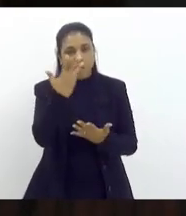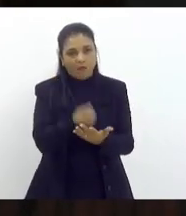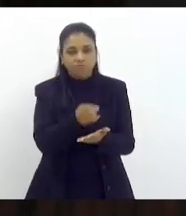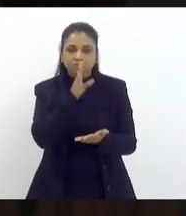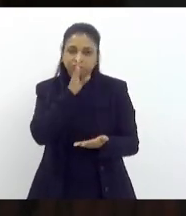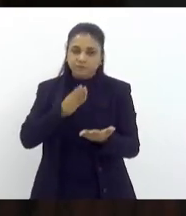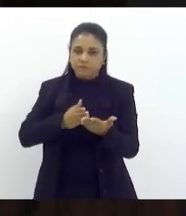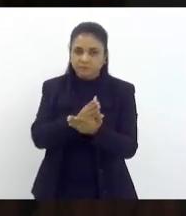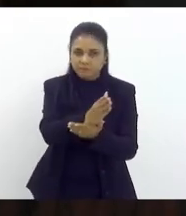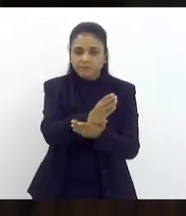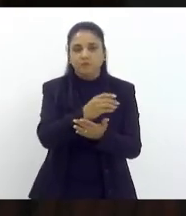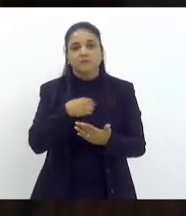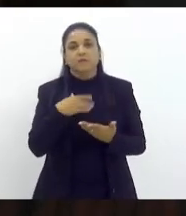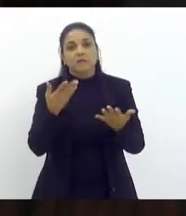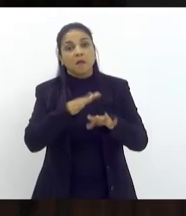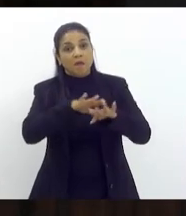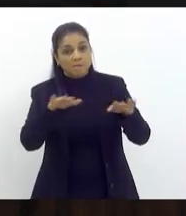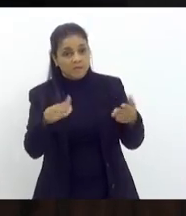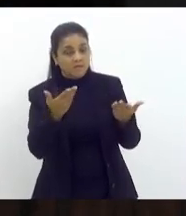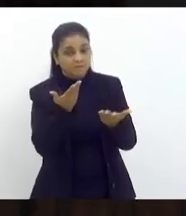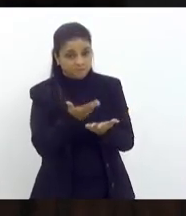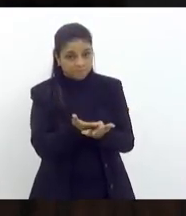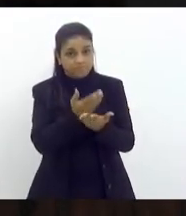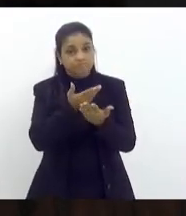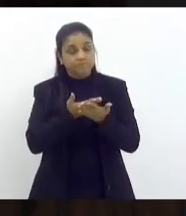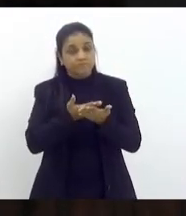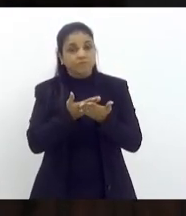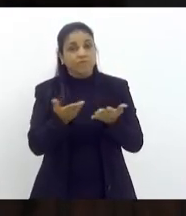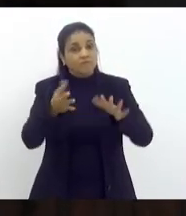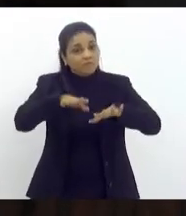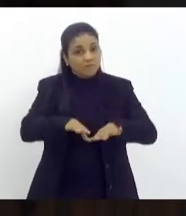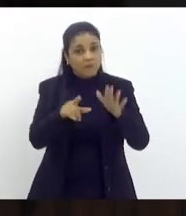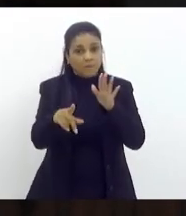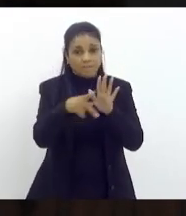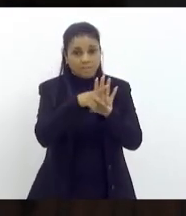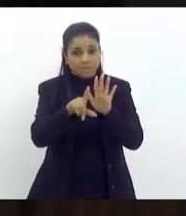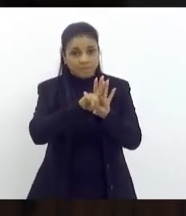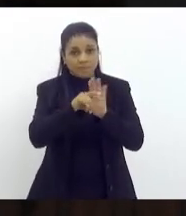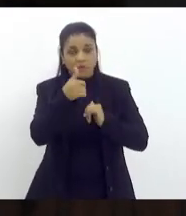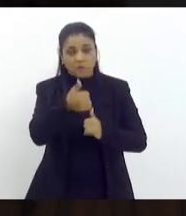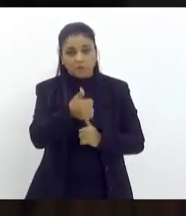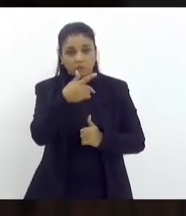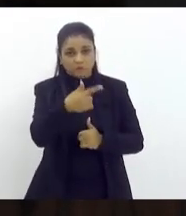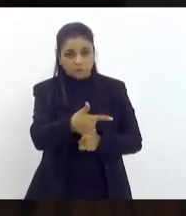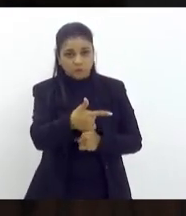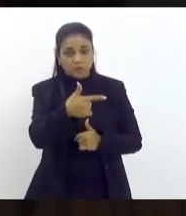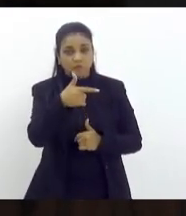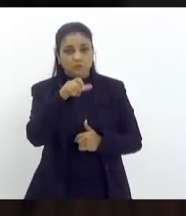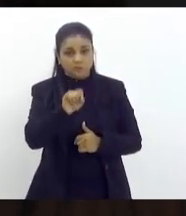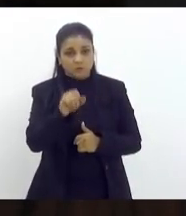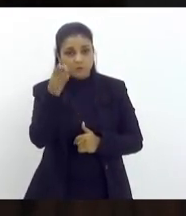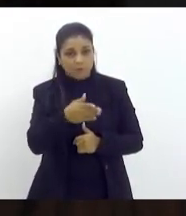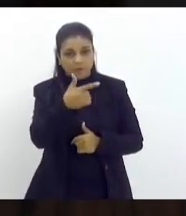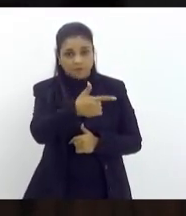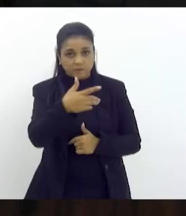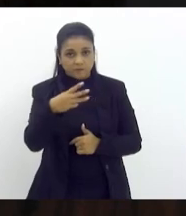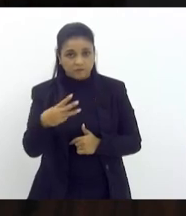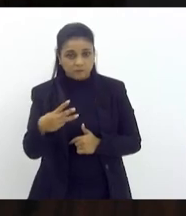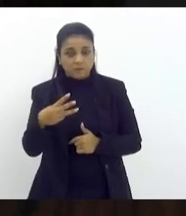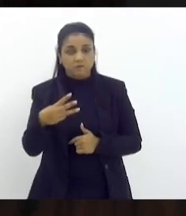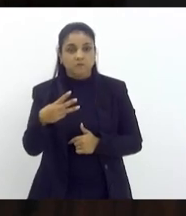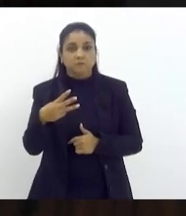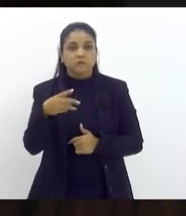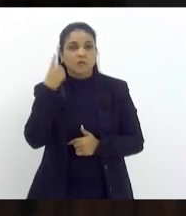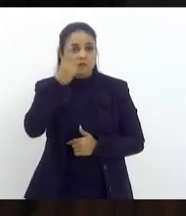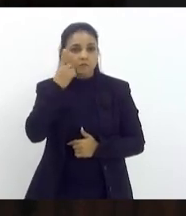estão aprovado a sobremesa requerimento de inclusão do pl 128 de 23 de autoria